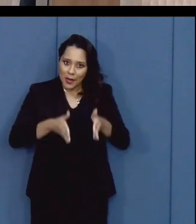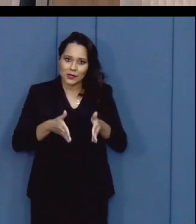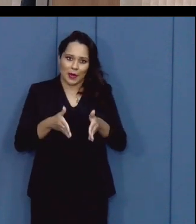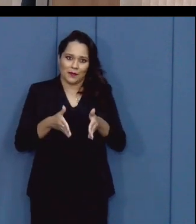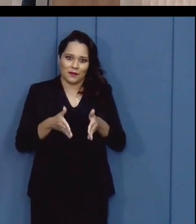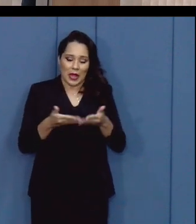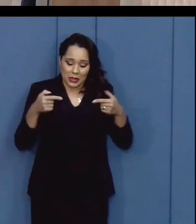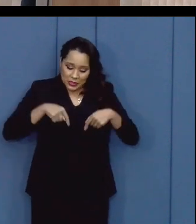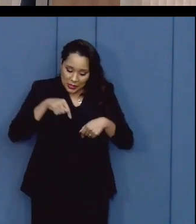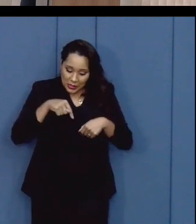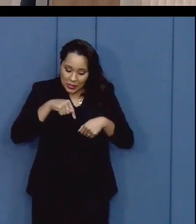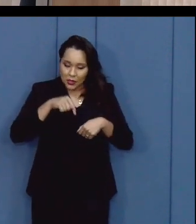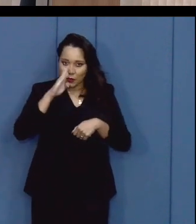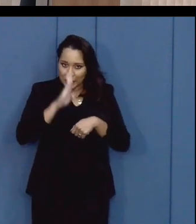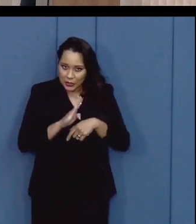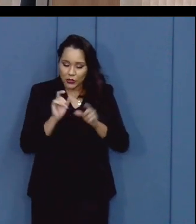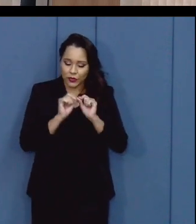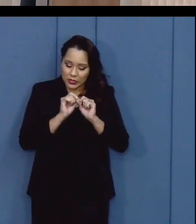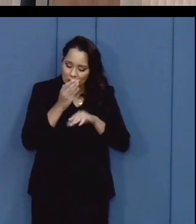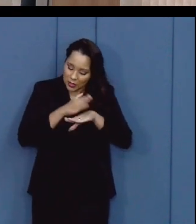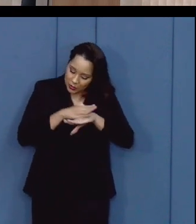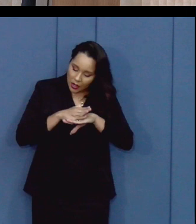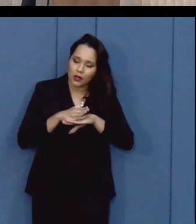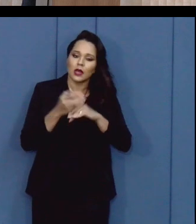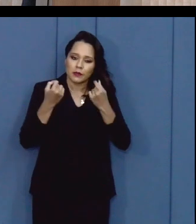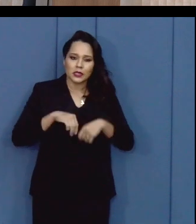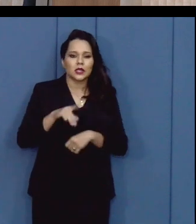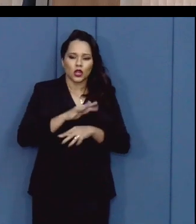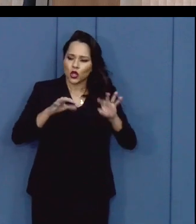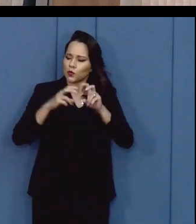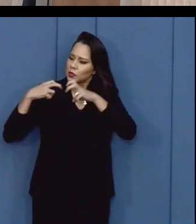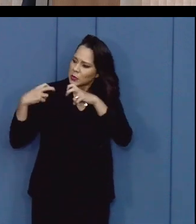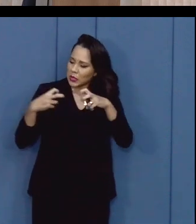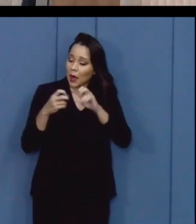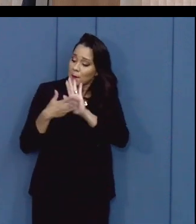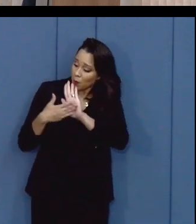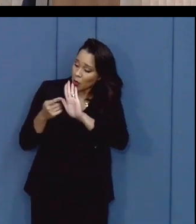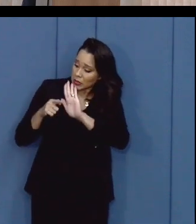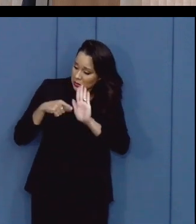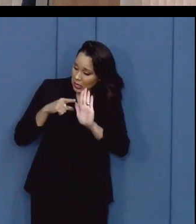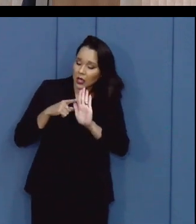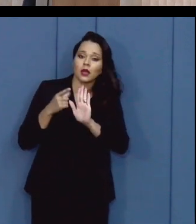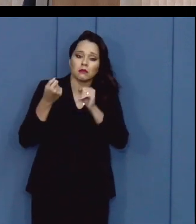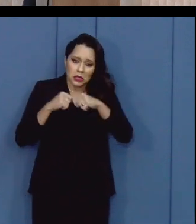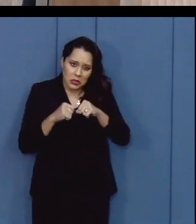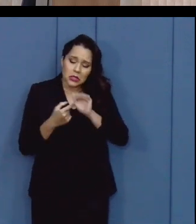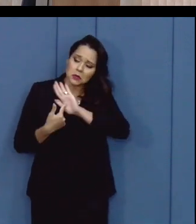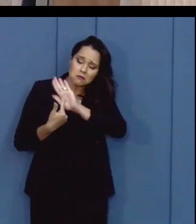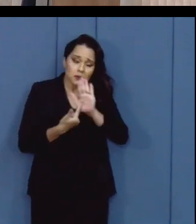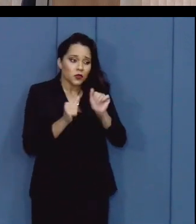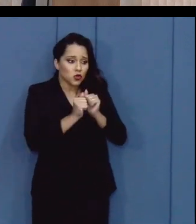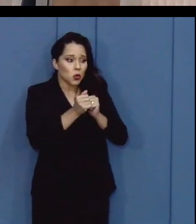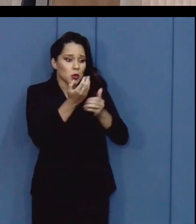participar desde aqui. Em casa, quando a gente está fazendo o dever de casa, tem que todo mundo sentar. Se tem uma proposta a ser apresentada, a gente tem que se aproximar